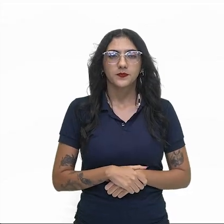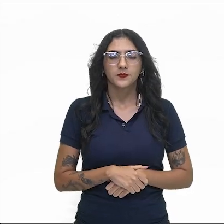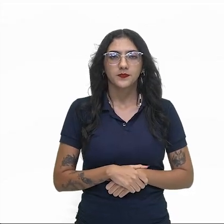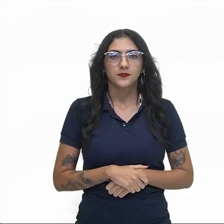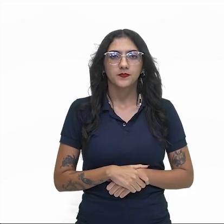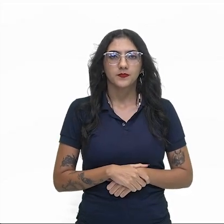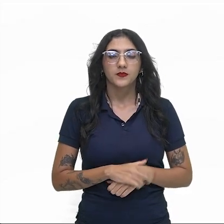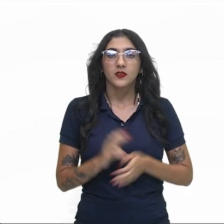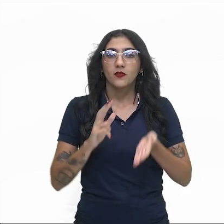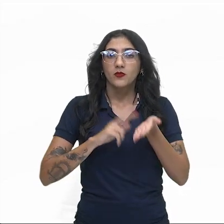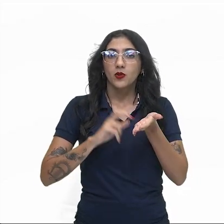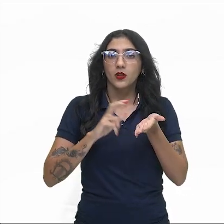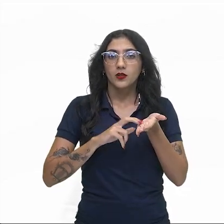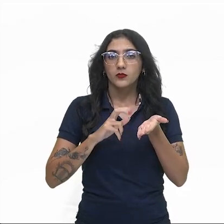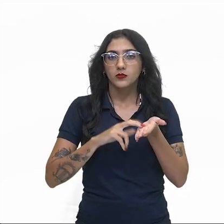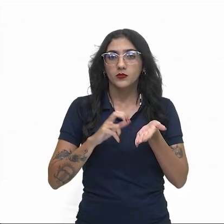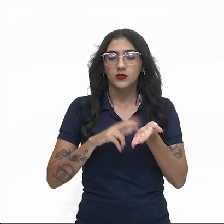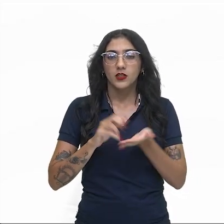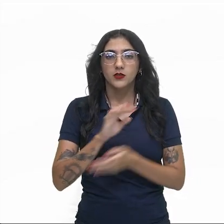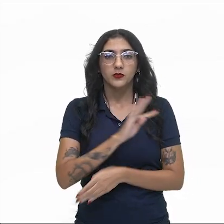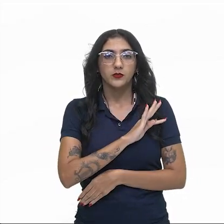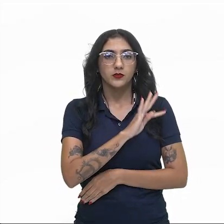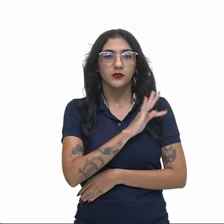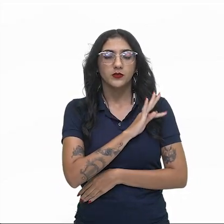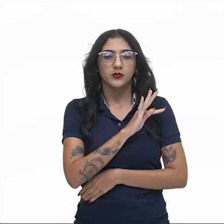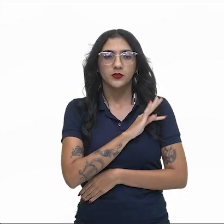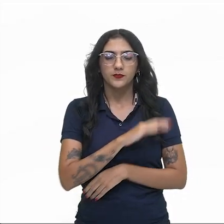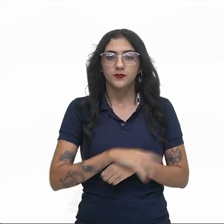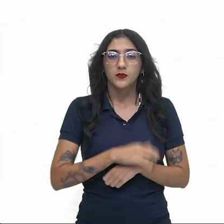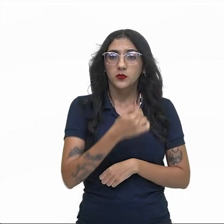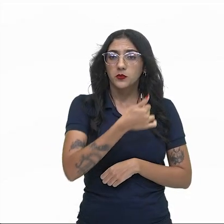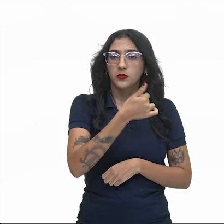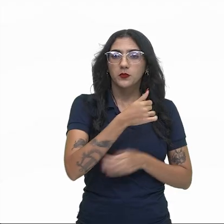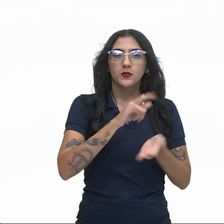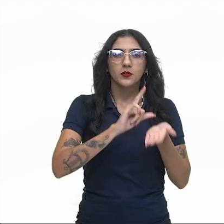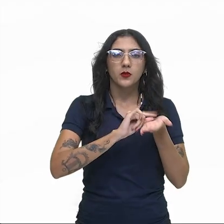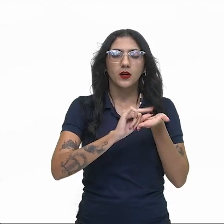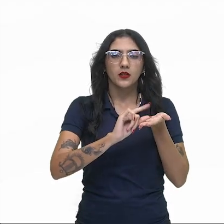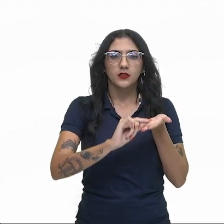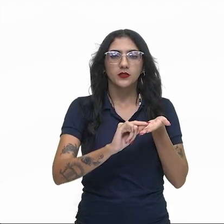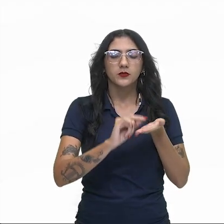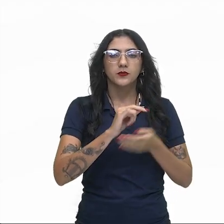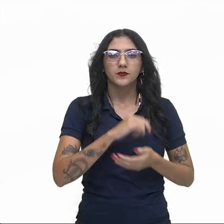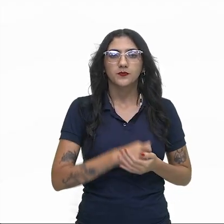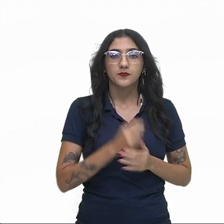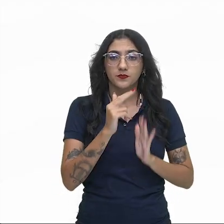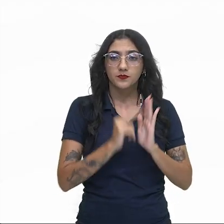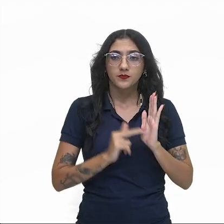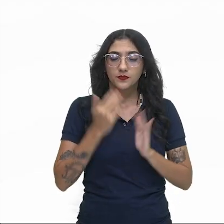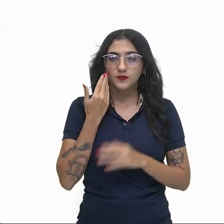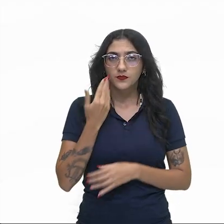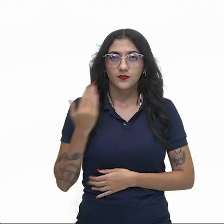vocabulário técnico. No artigo 1, ele traz aí, ó, all